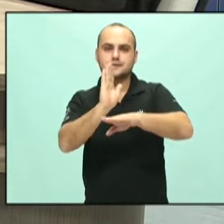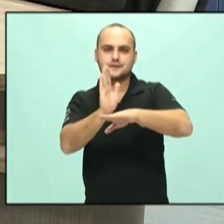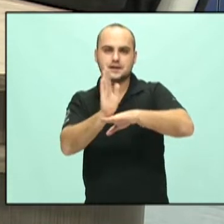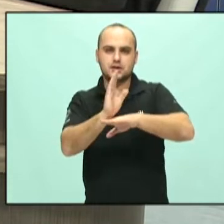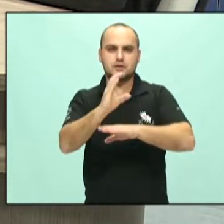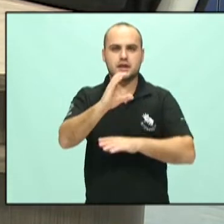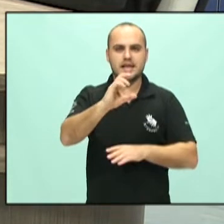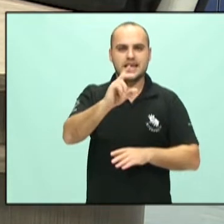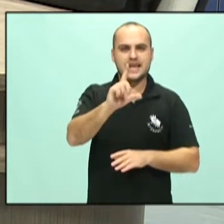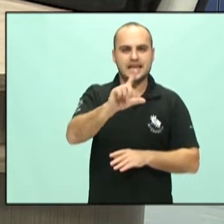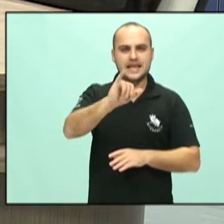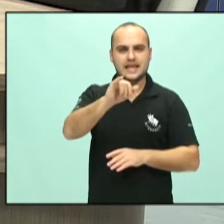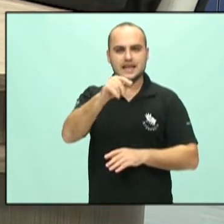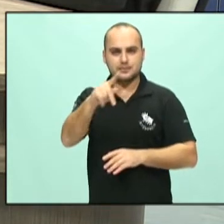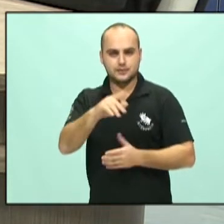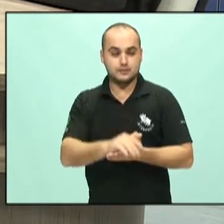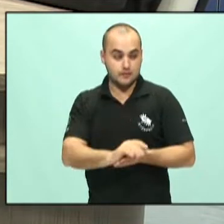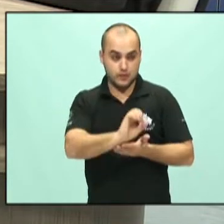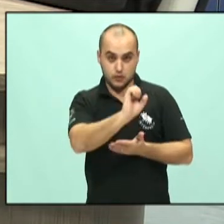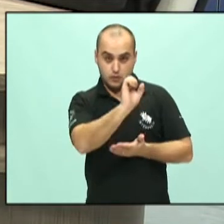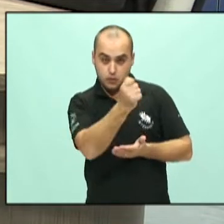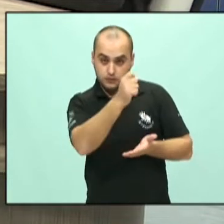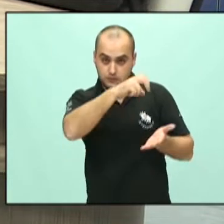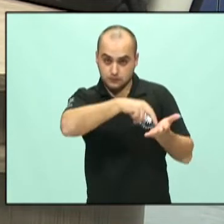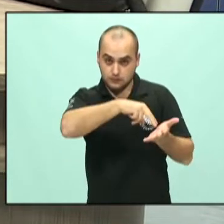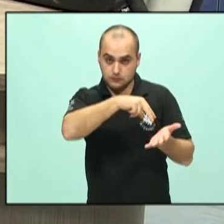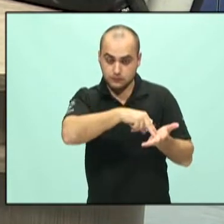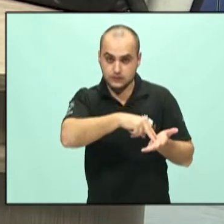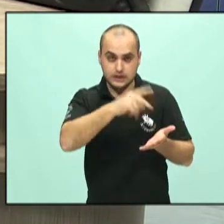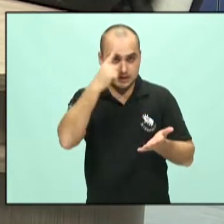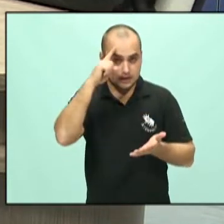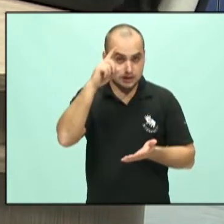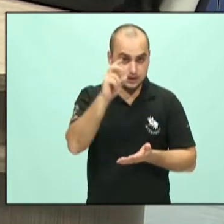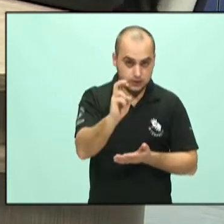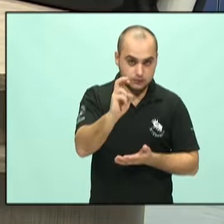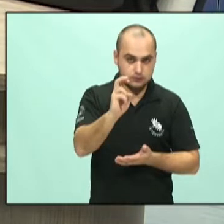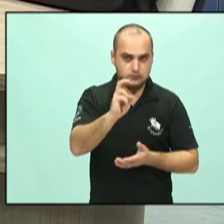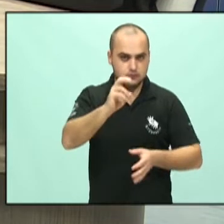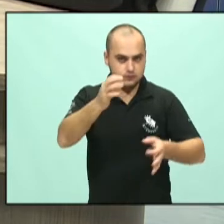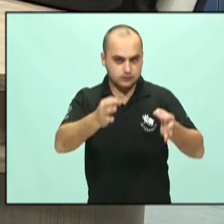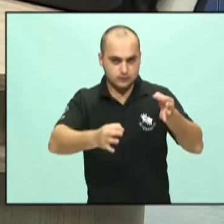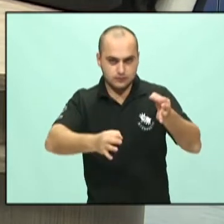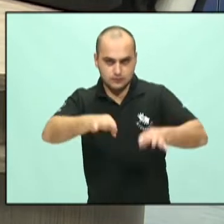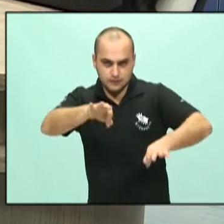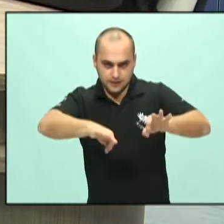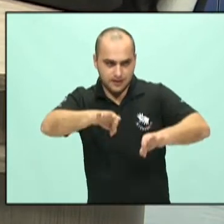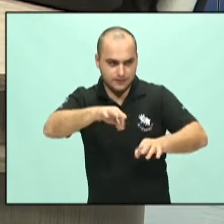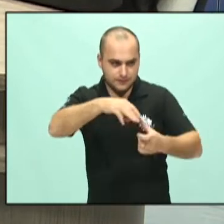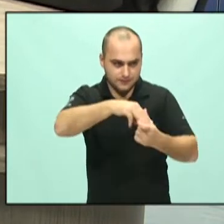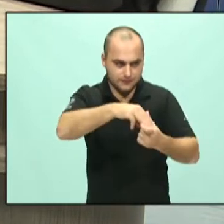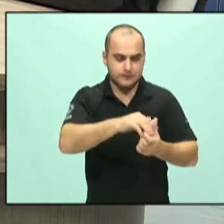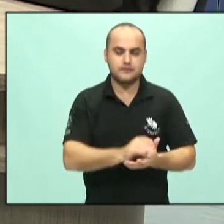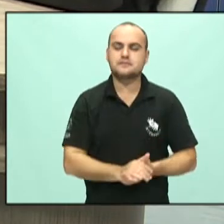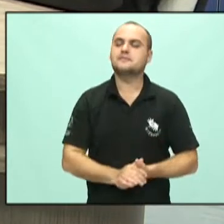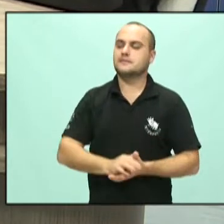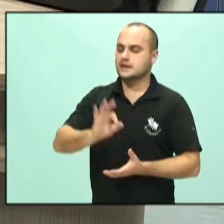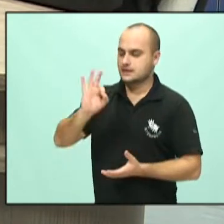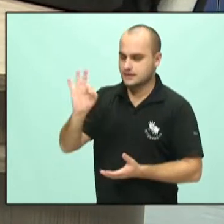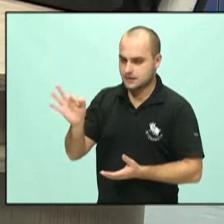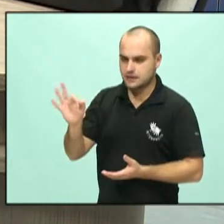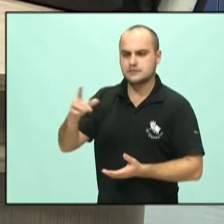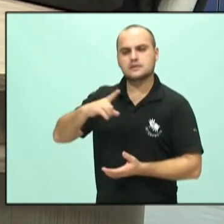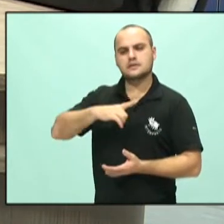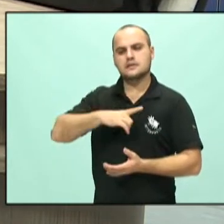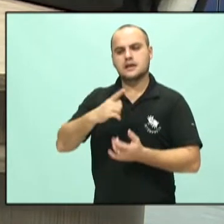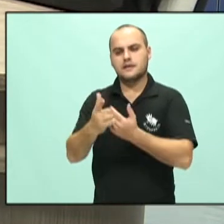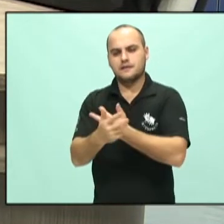5, às 8 da manhã, no Teatro da Univali. Isso. A gente tem várias palestras, vários workshops e oficinas